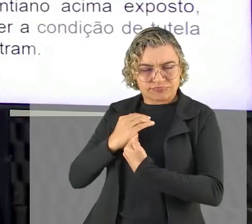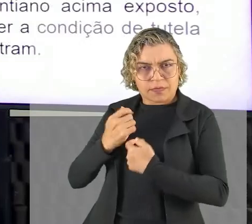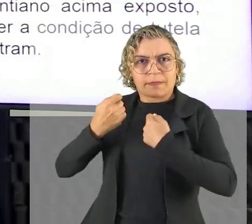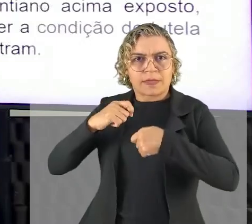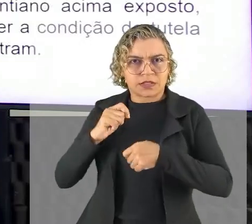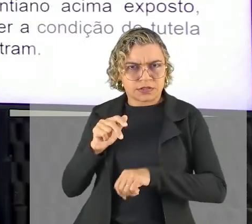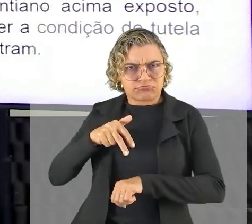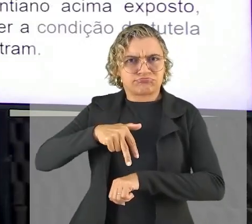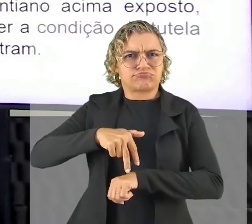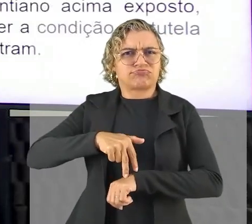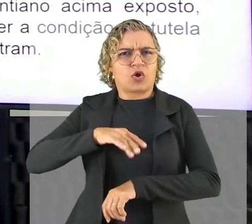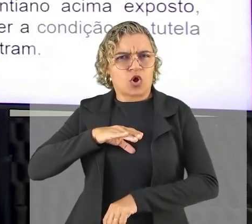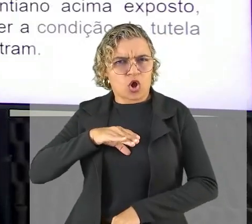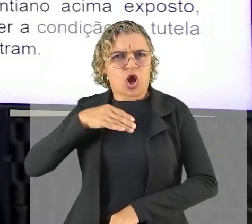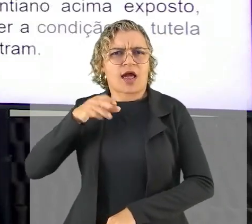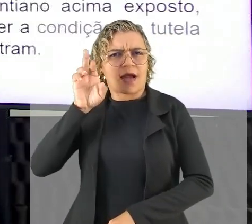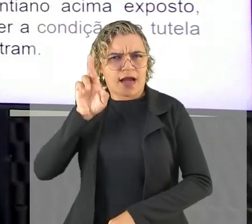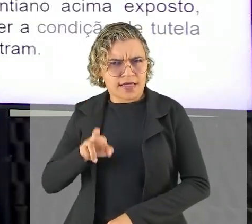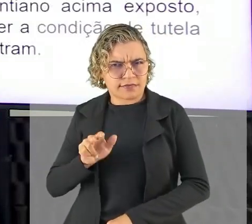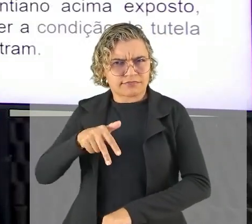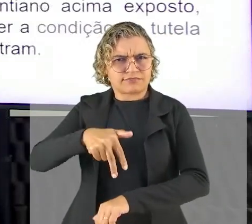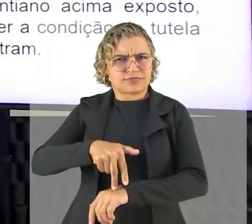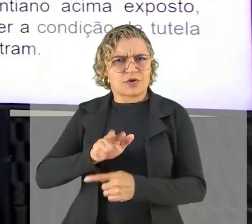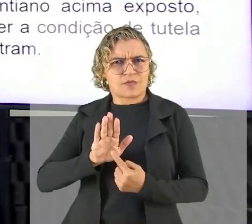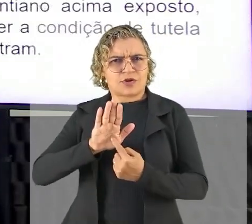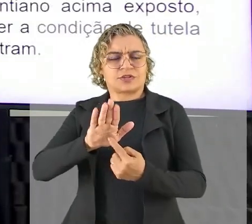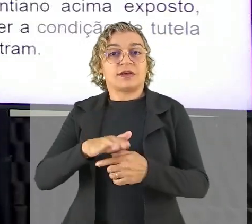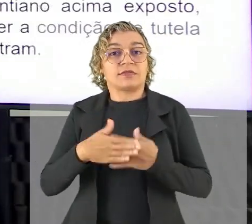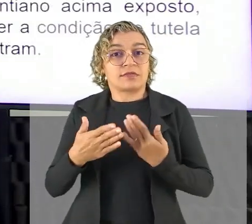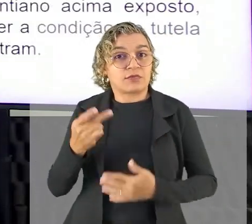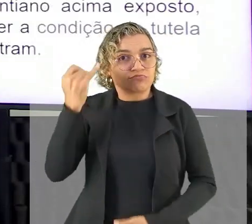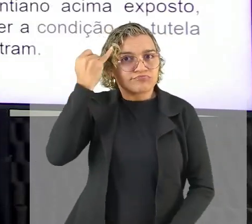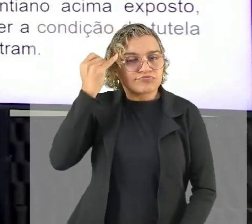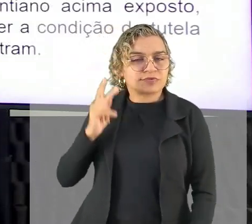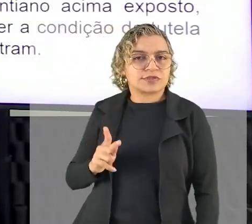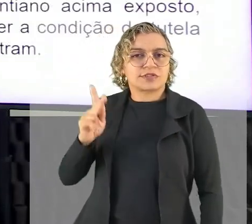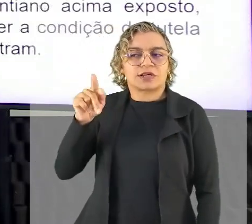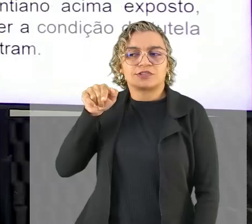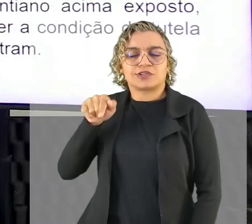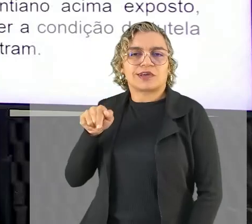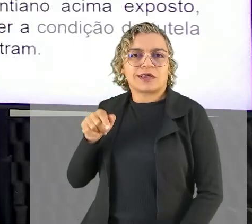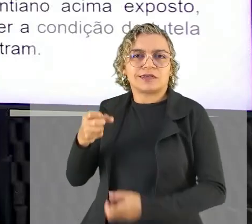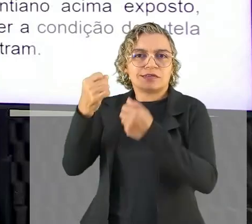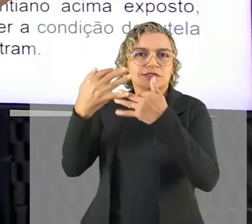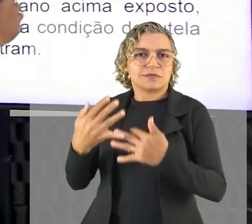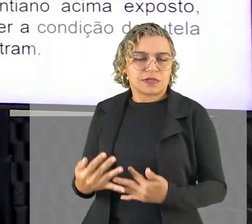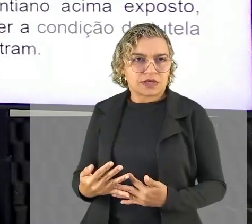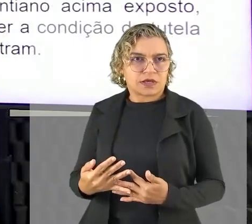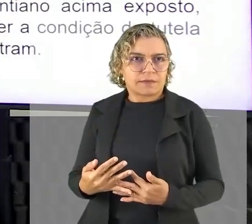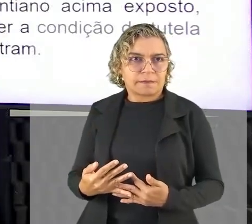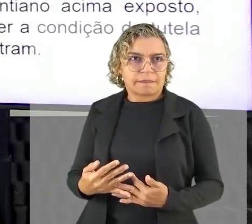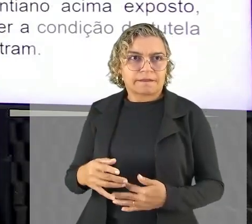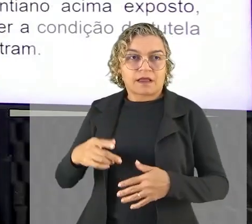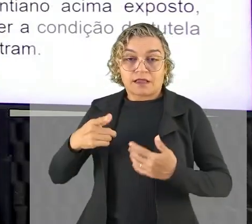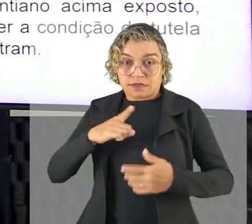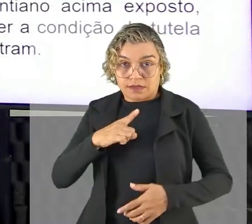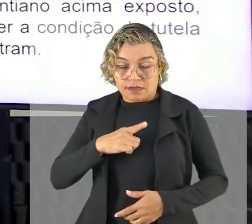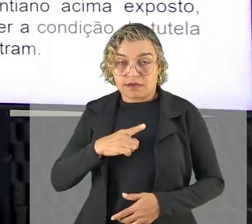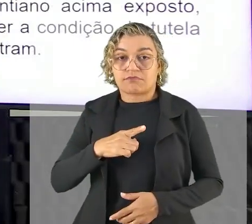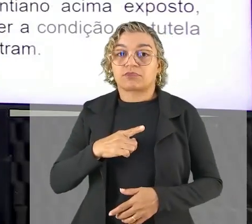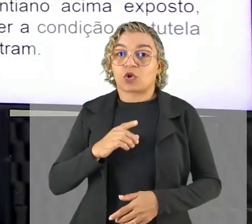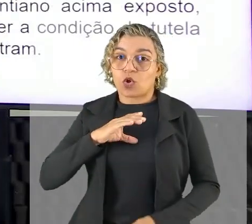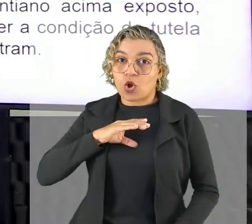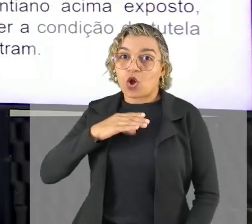tua própria razão. E o Kant, né, ele vai traduzir, né, essa frase aqui, tenha coragem para fazer uso de sua